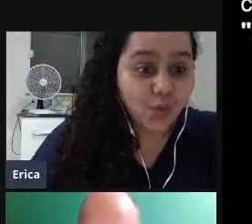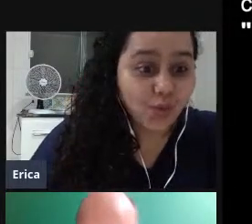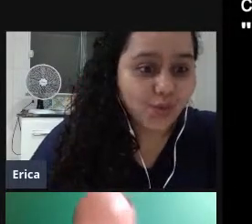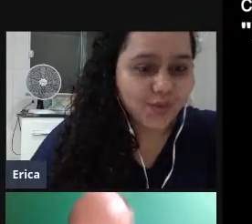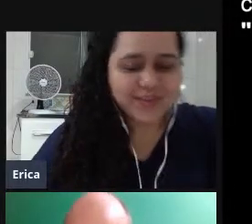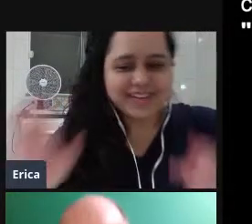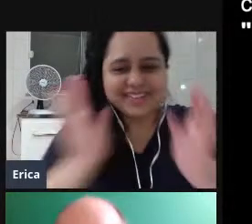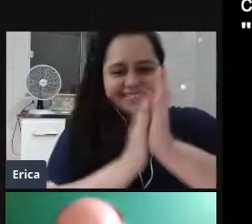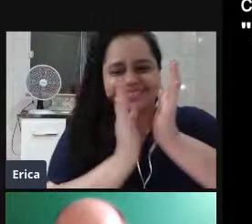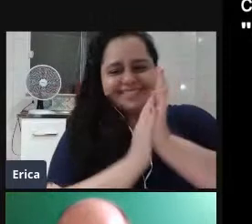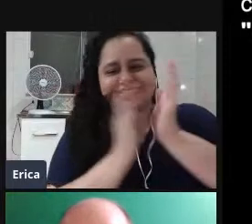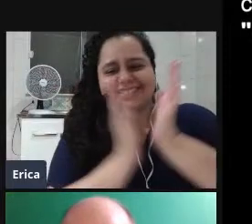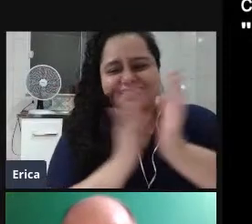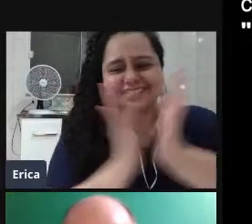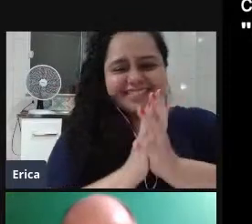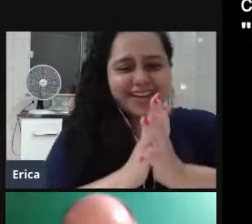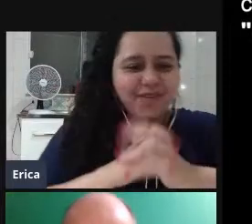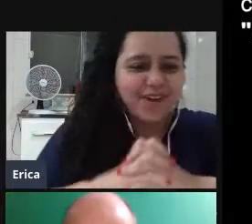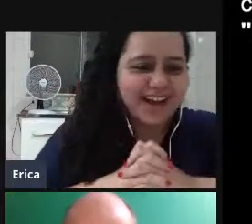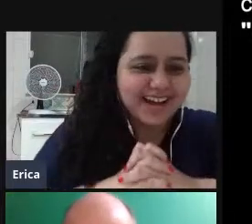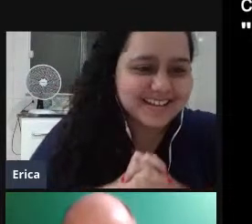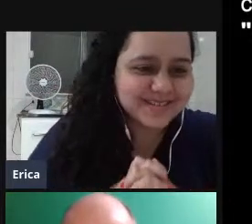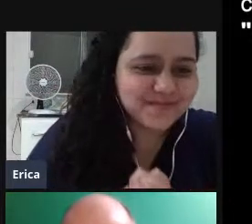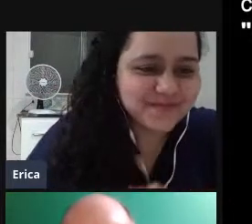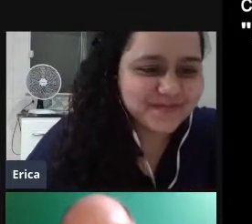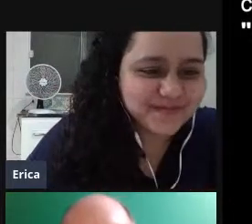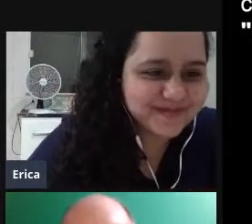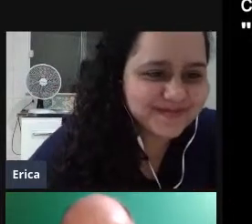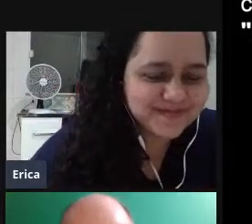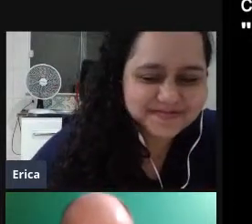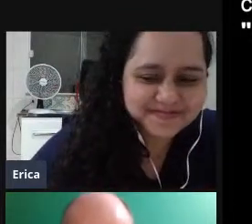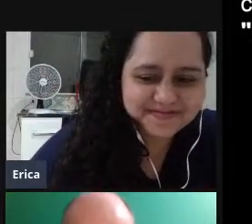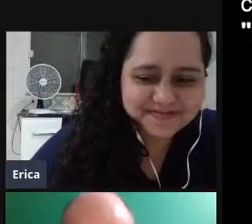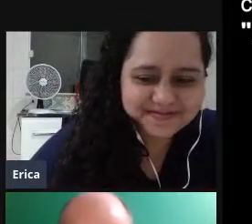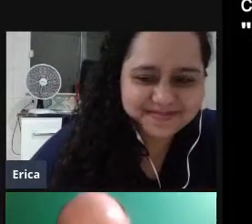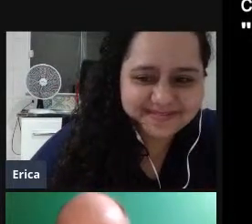Oitenta e um. Estamos quase.